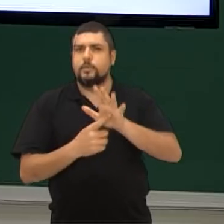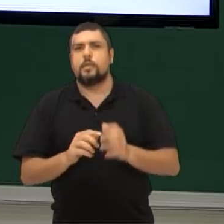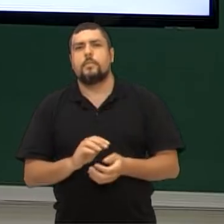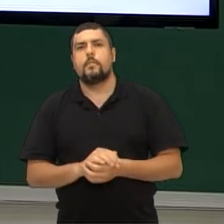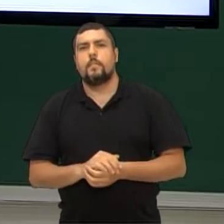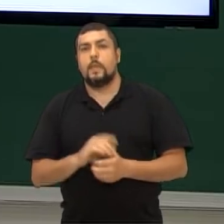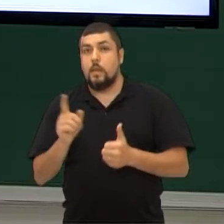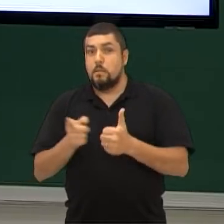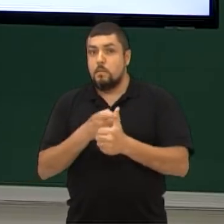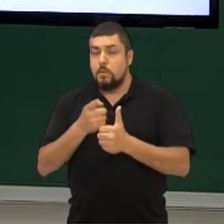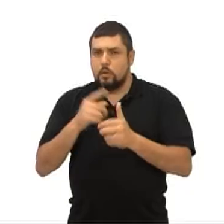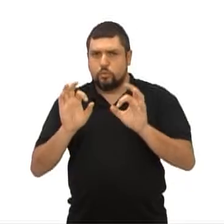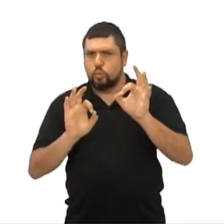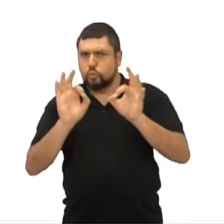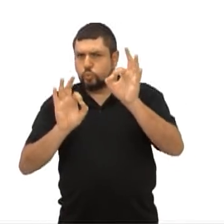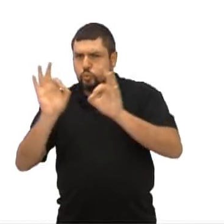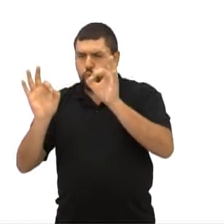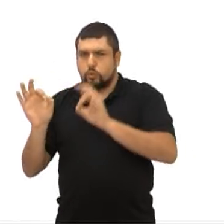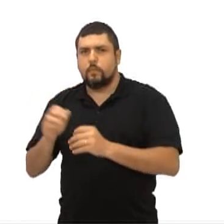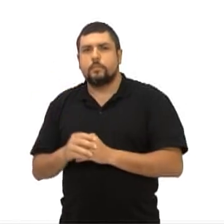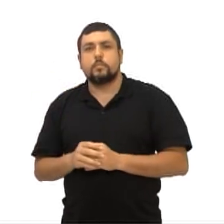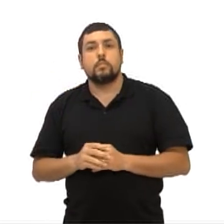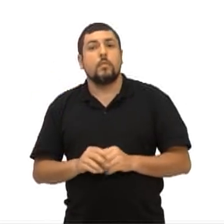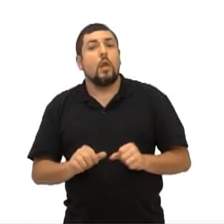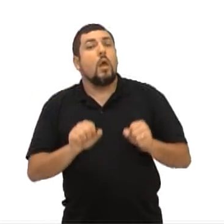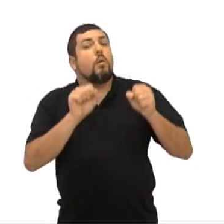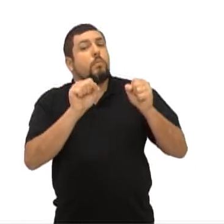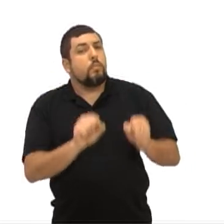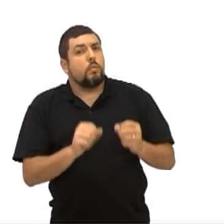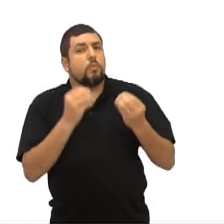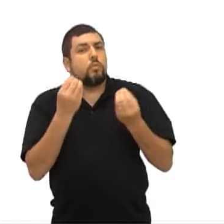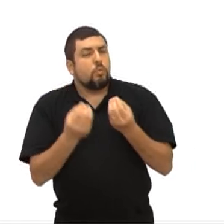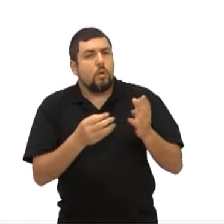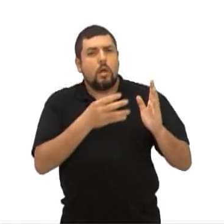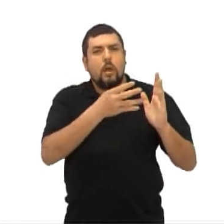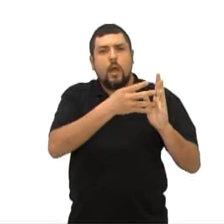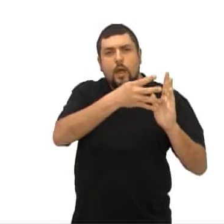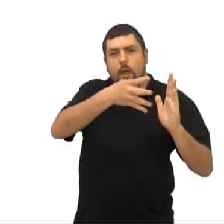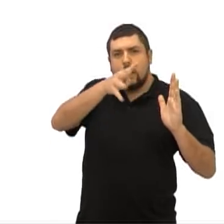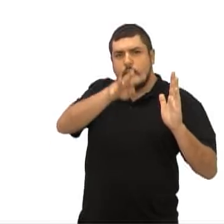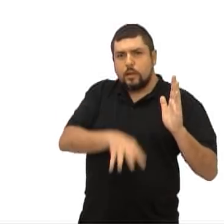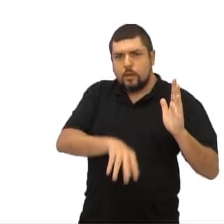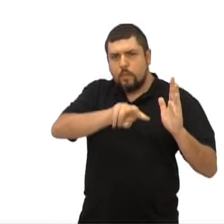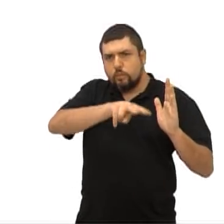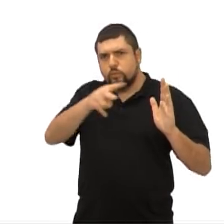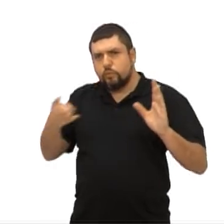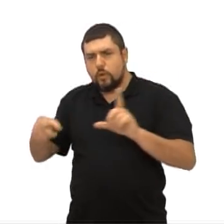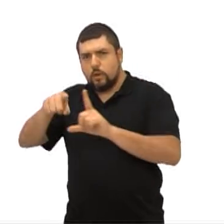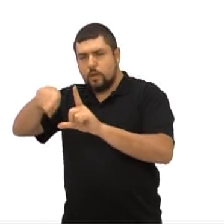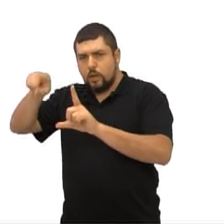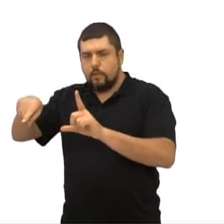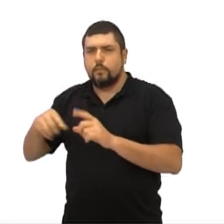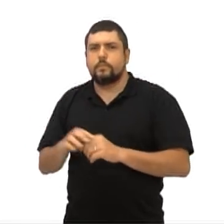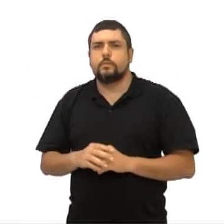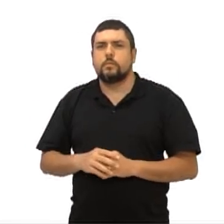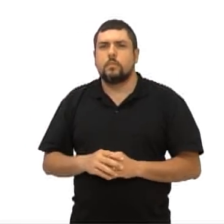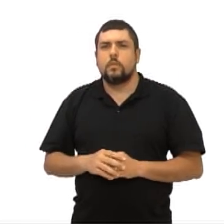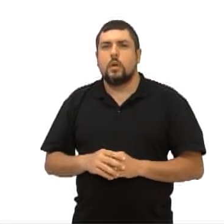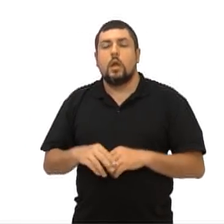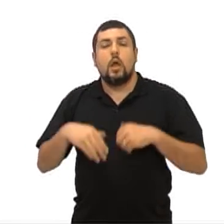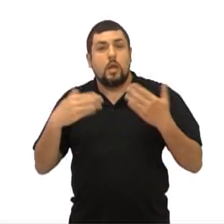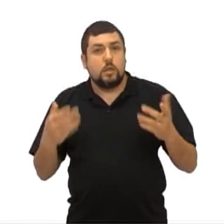ele então. Podemos gerar um gráfico de barras a partir de uma tabela. Por exemplo, assim teremos uma nova visualização